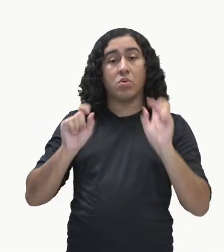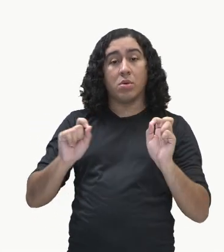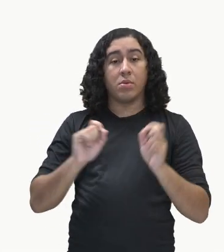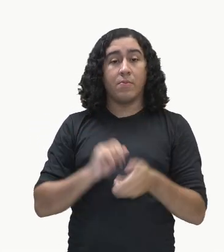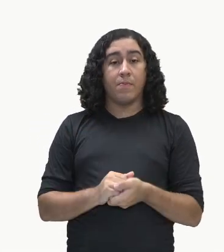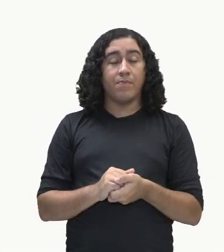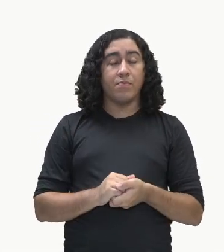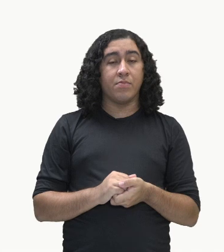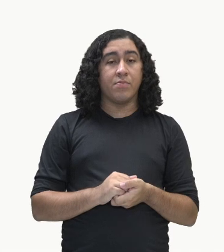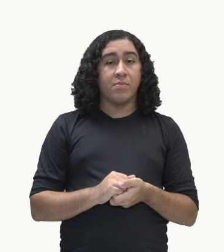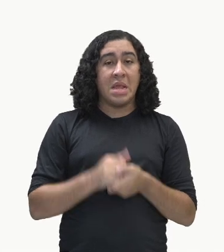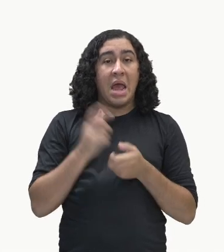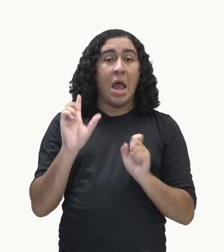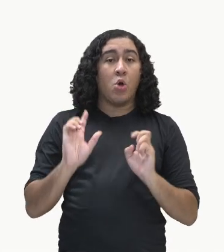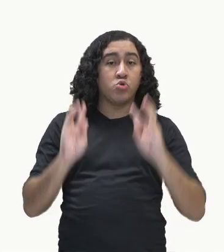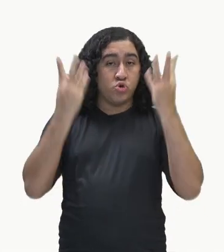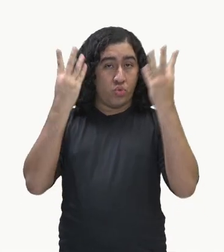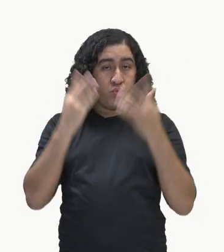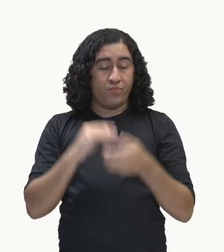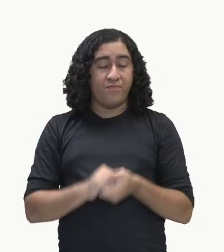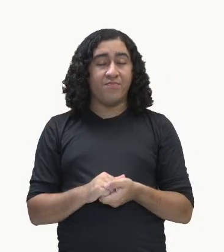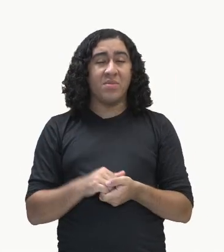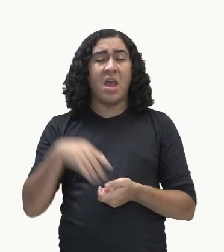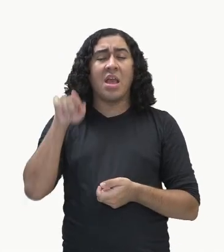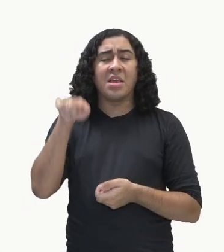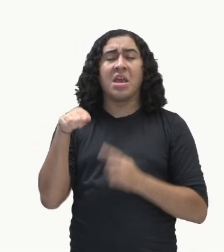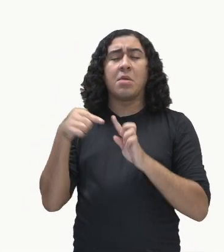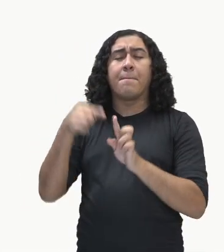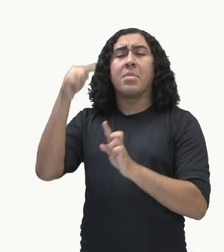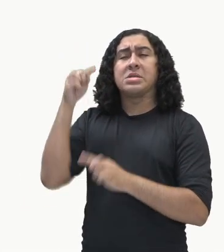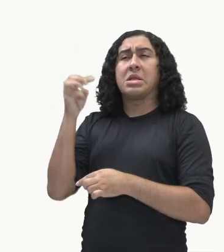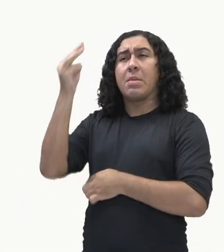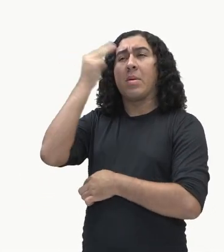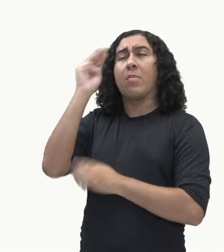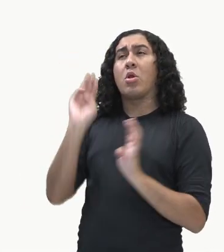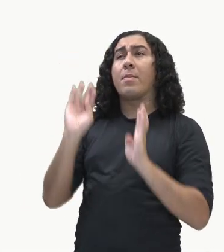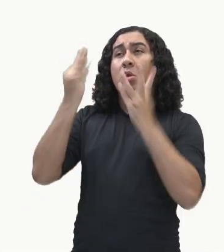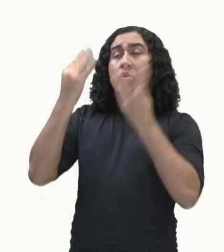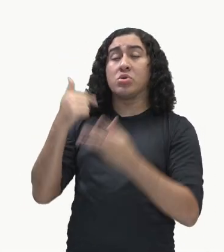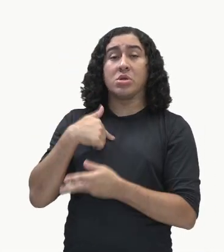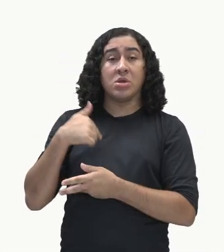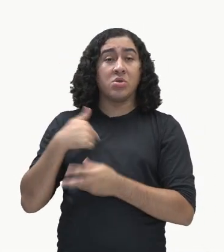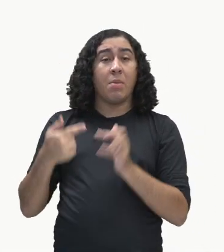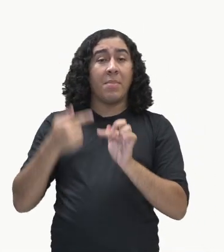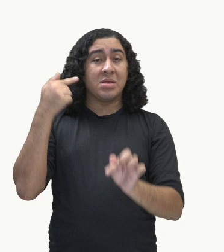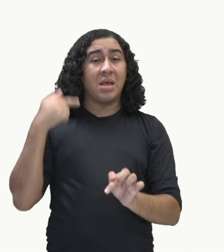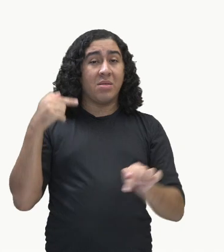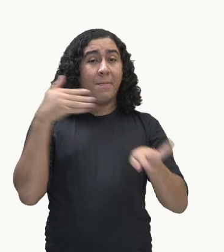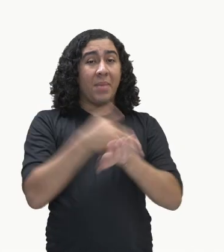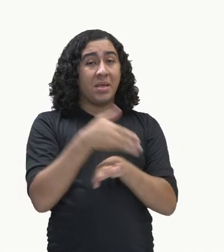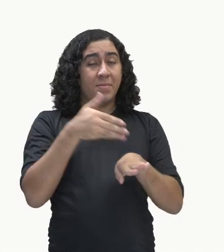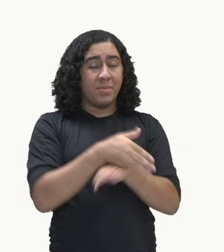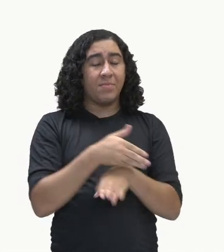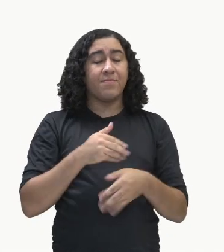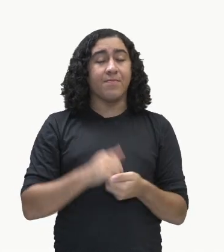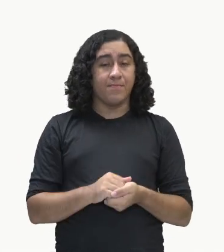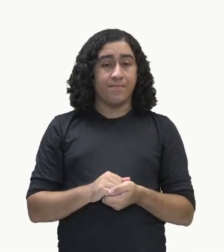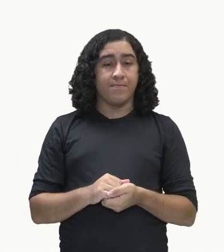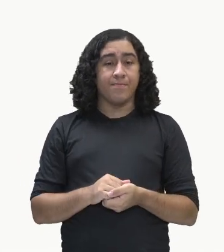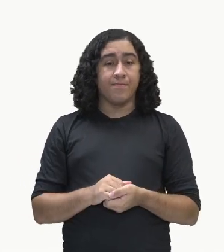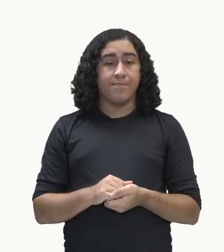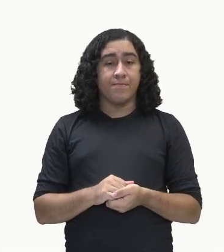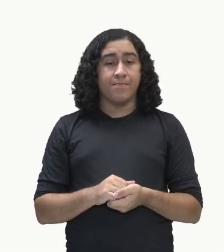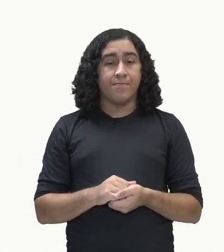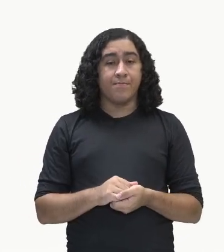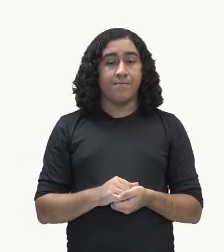o concerto. Então, aquele, né? Aquele foi o melhor concerto que eu participei, né? Que eu estive presente.